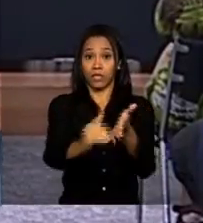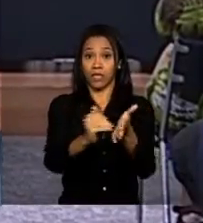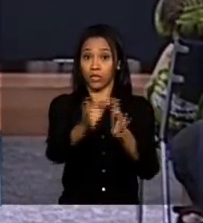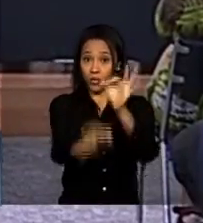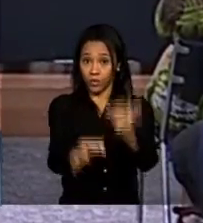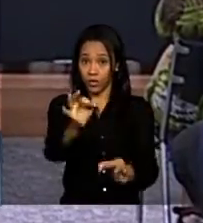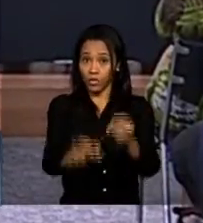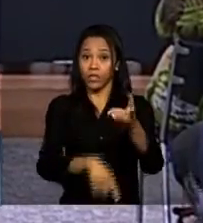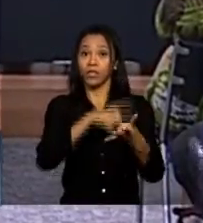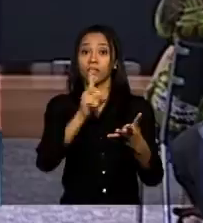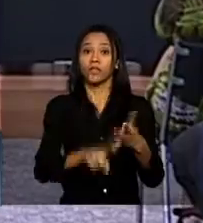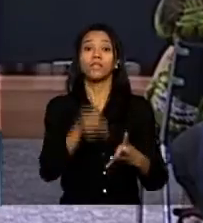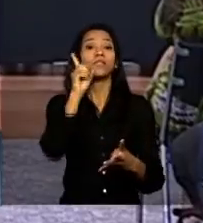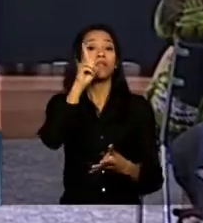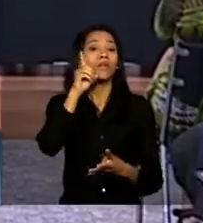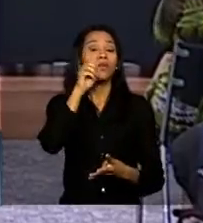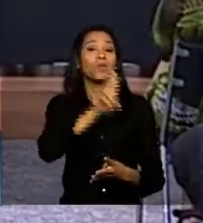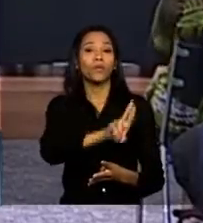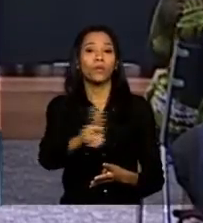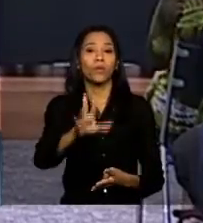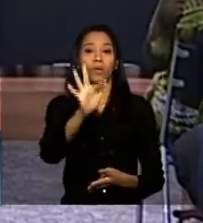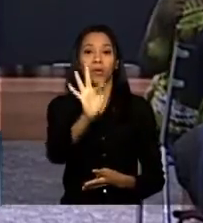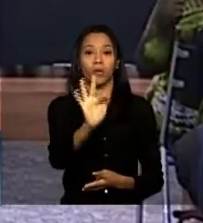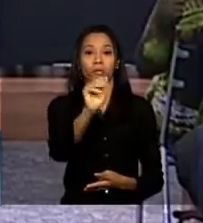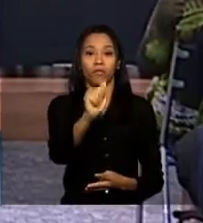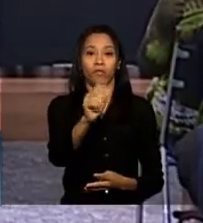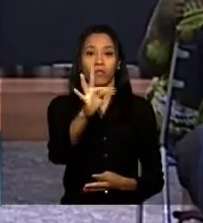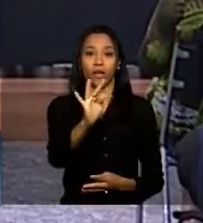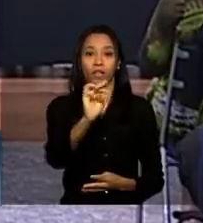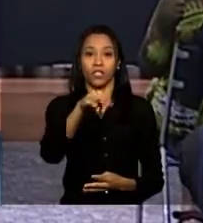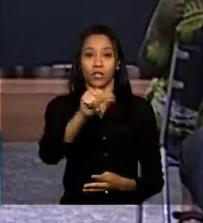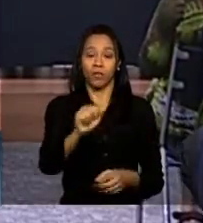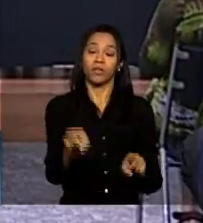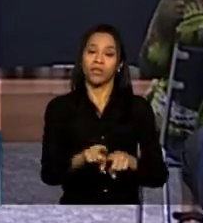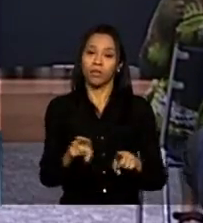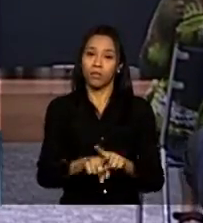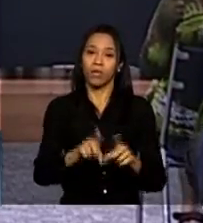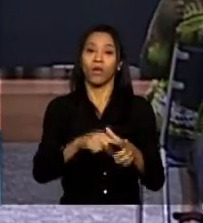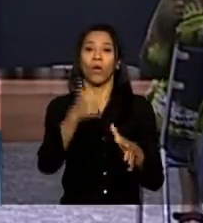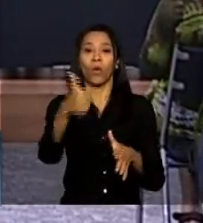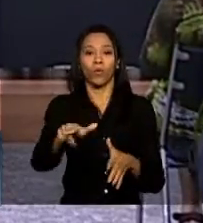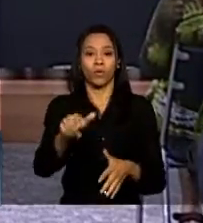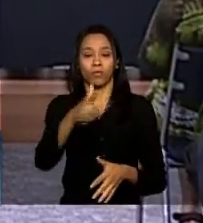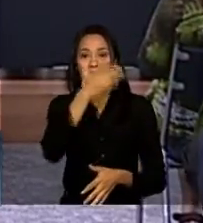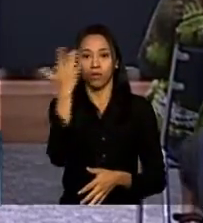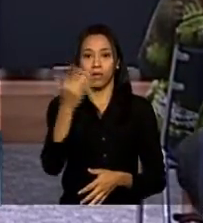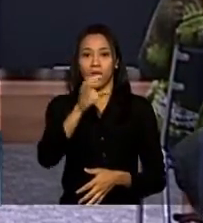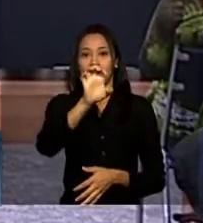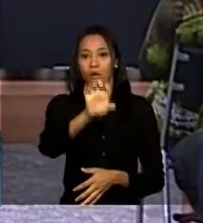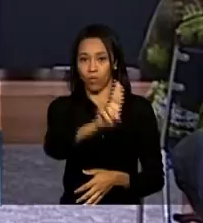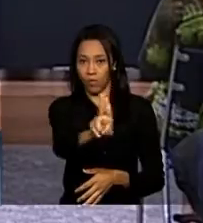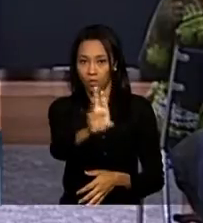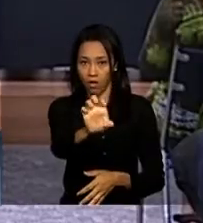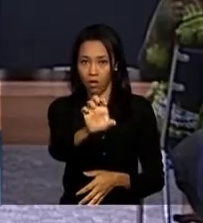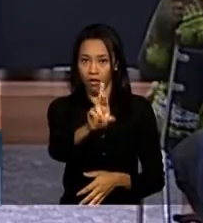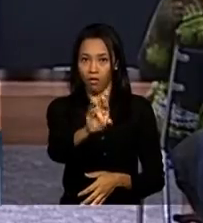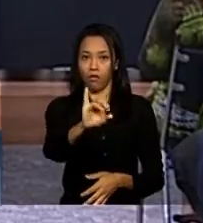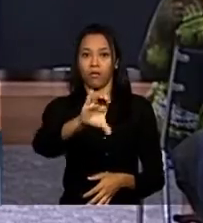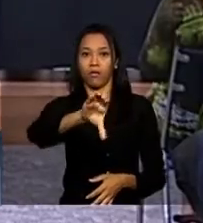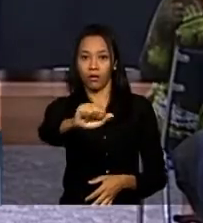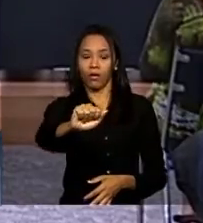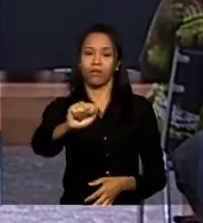senadora Fátima Bezerra, grande companheira, a Érica Cocai, que tem liderado essa luta tão importante,